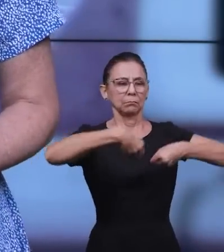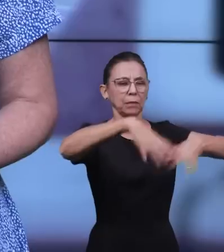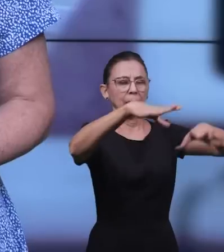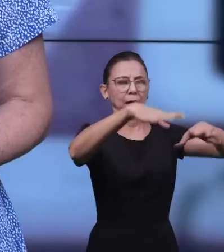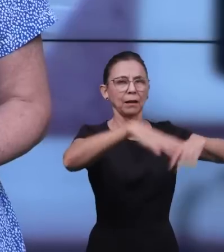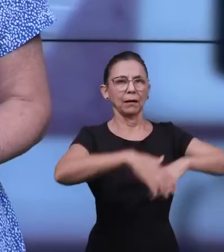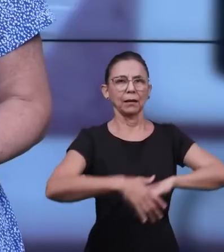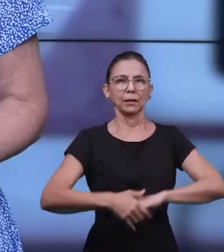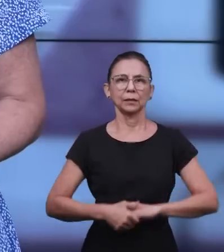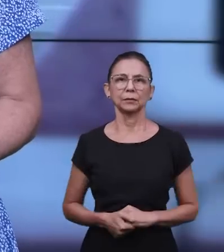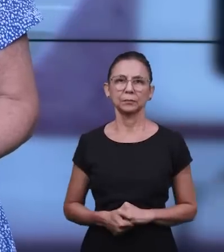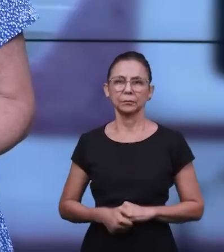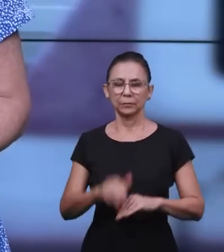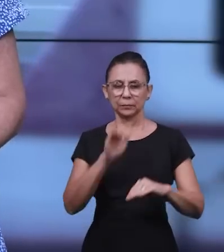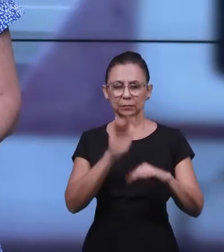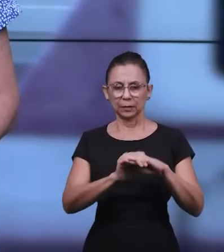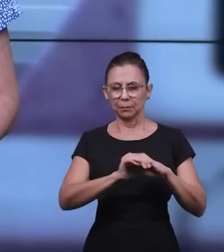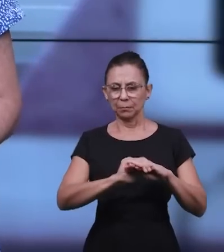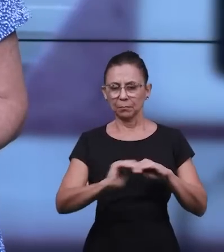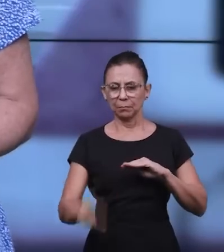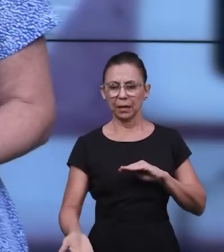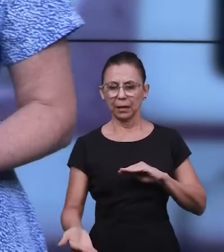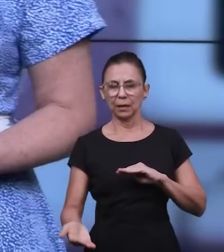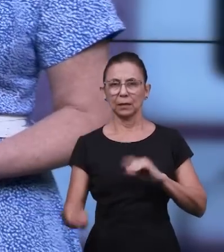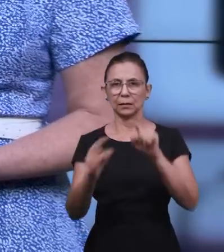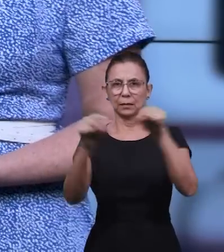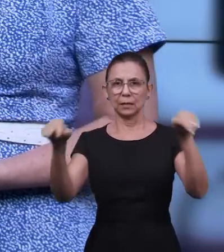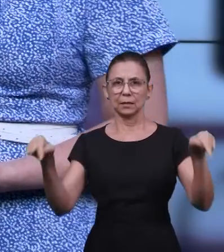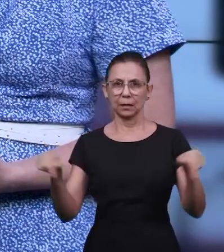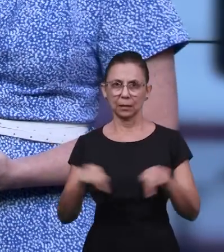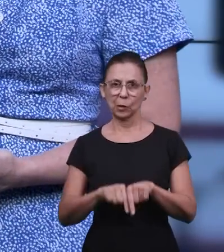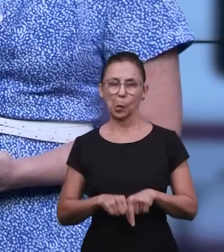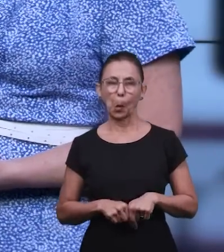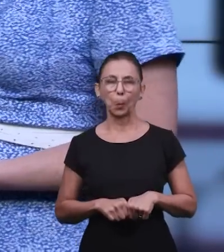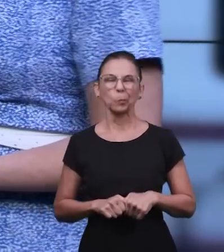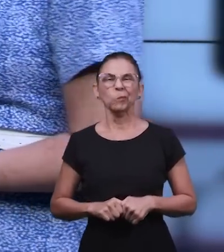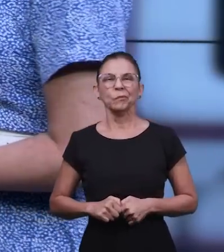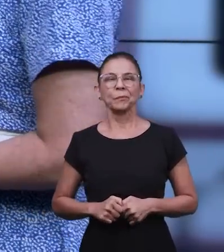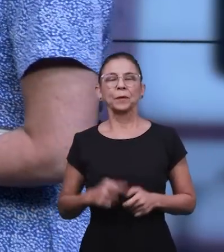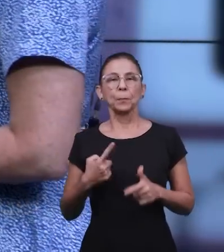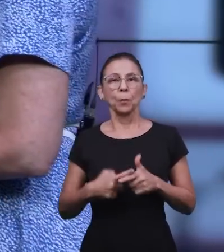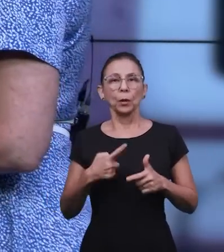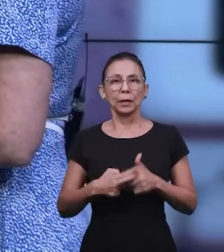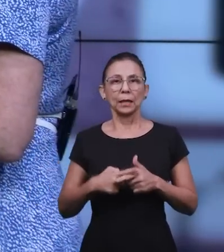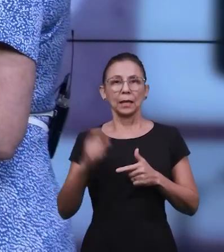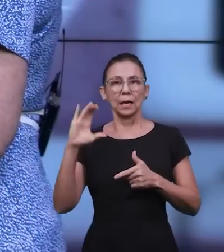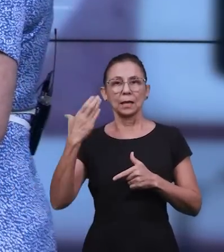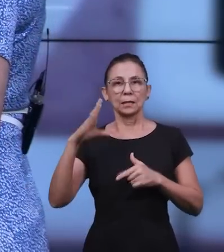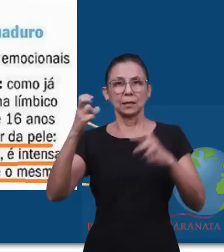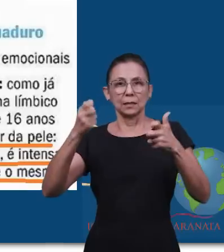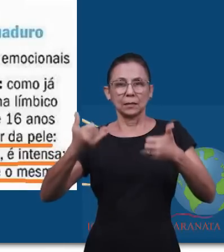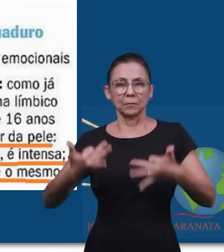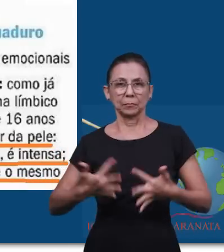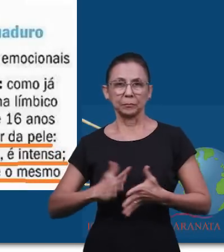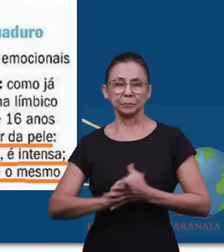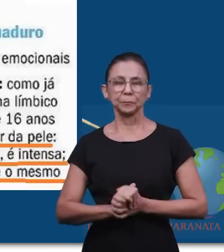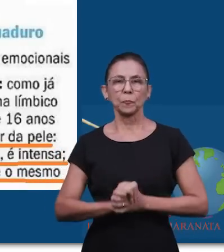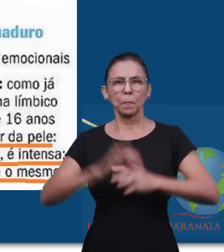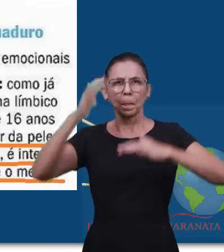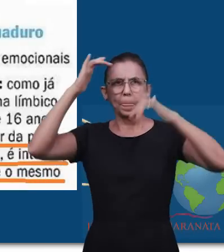assim? A ciência explica. O cérebro de um adolescente já possui um sistema